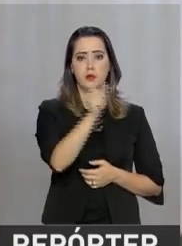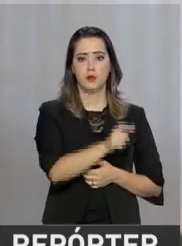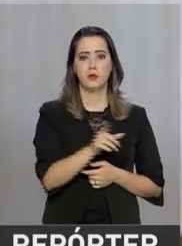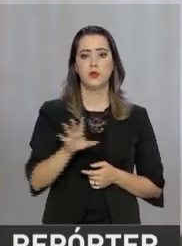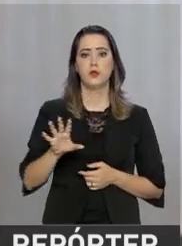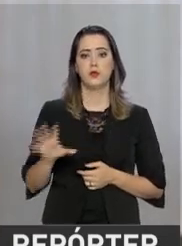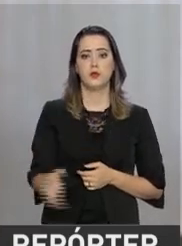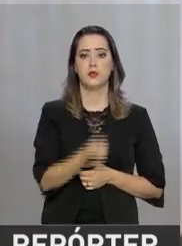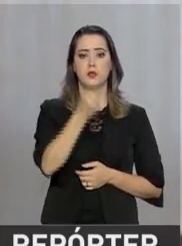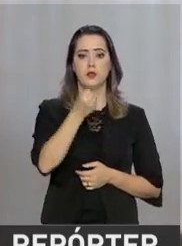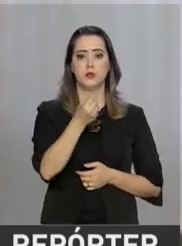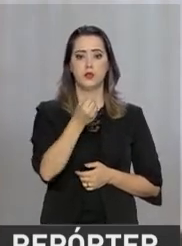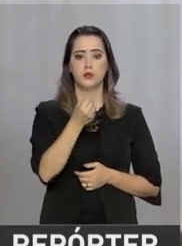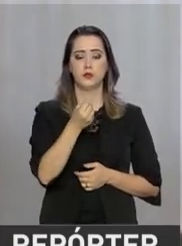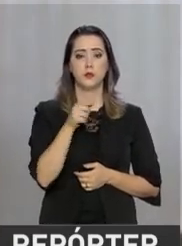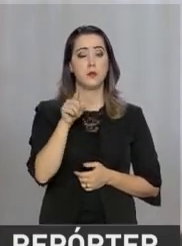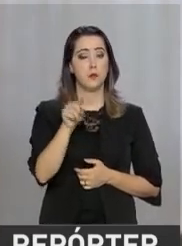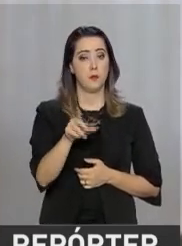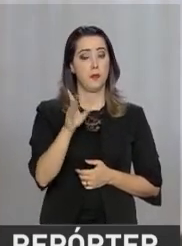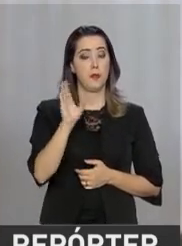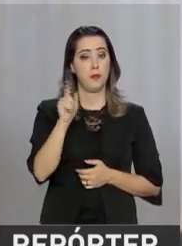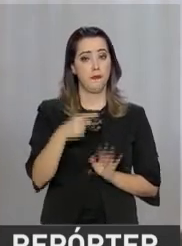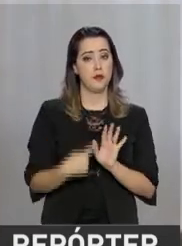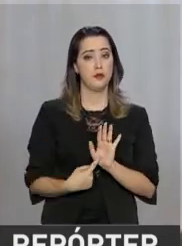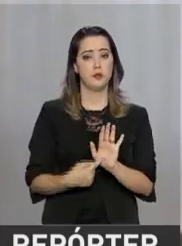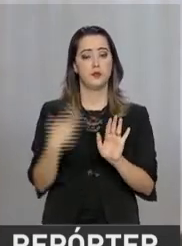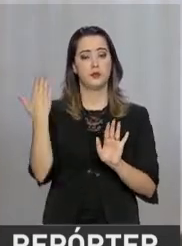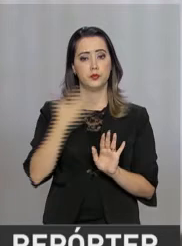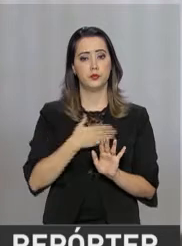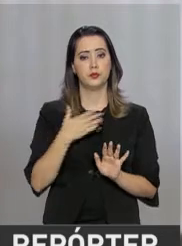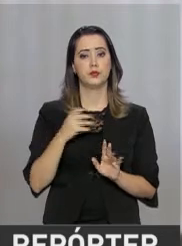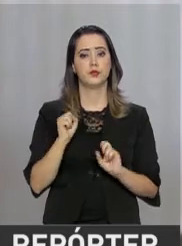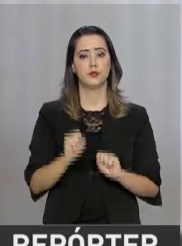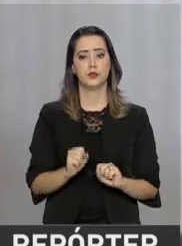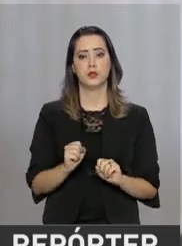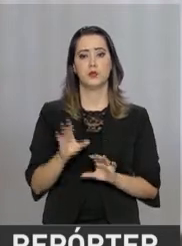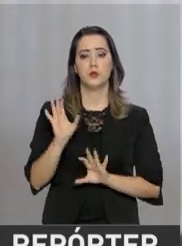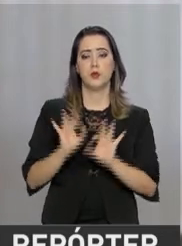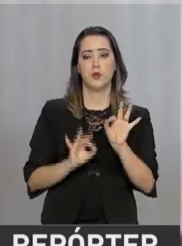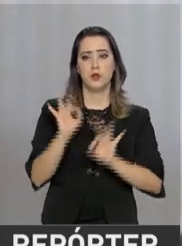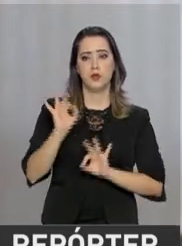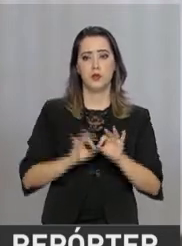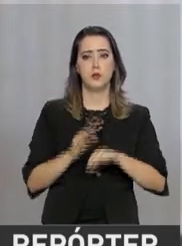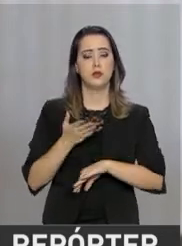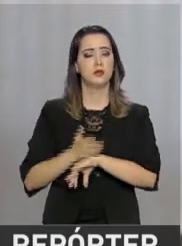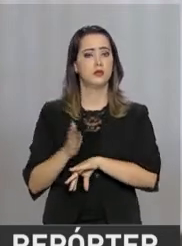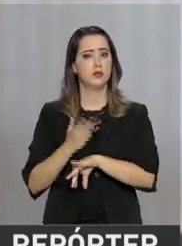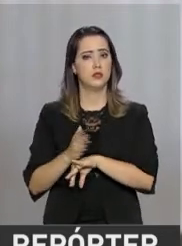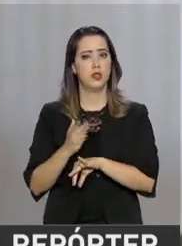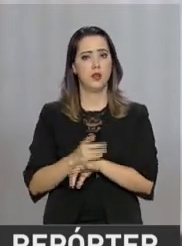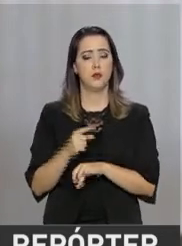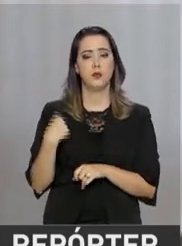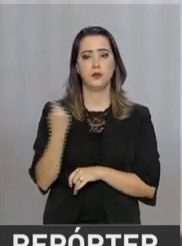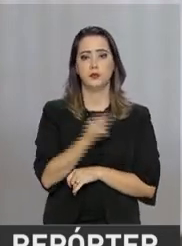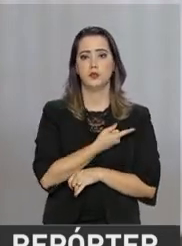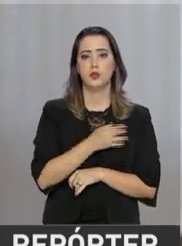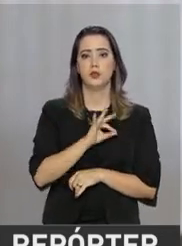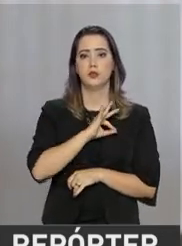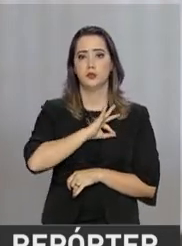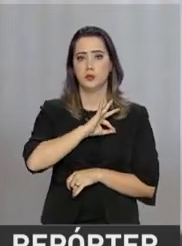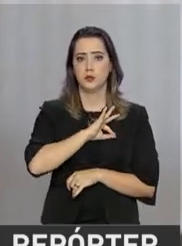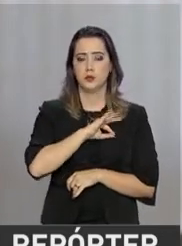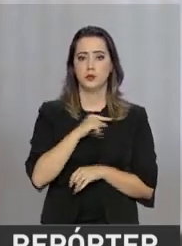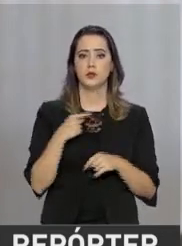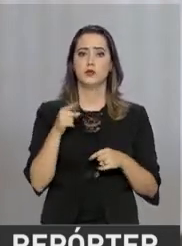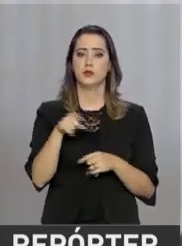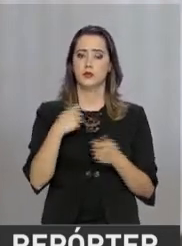pessoas foram salvas. Esse é um atestado da capacidade de coordenação, de articulação das nossas polícias.